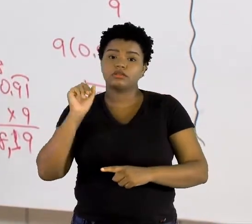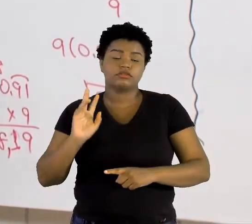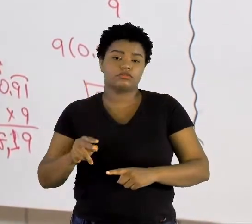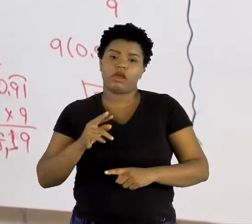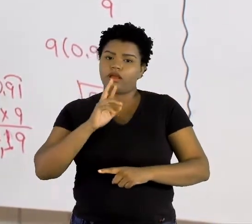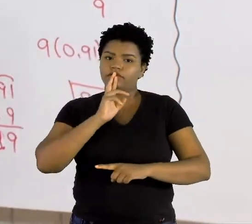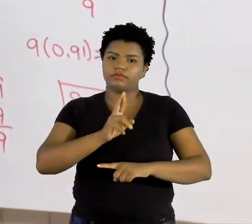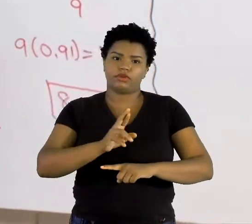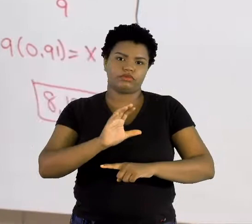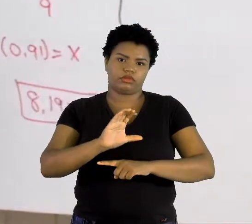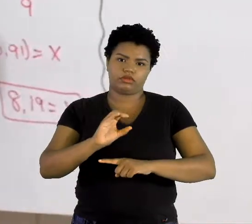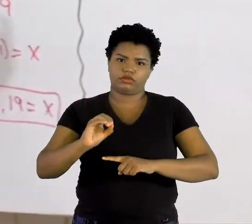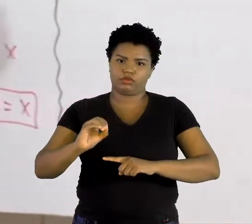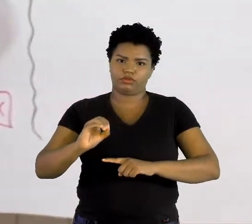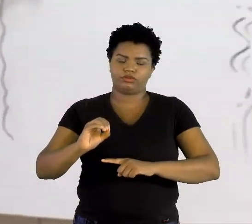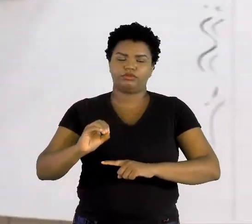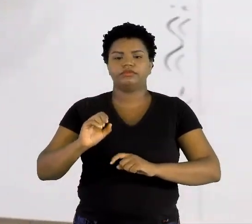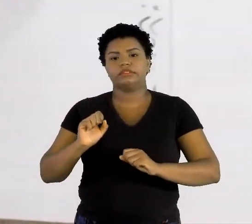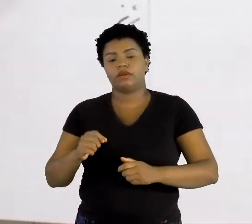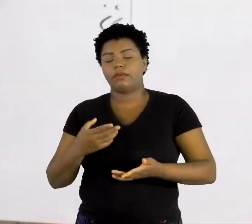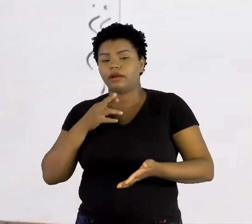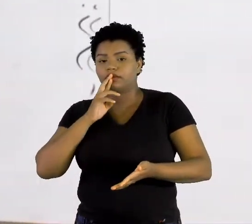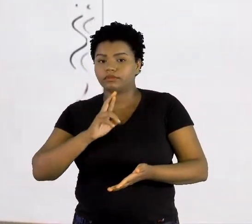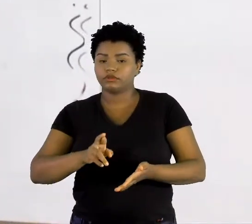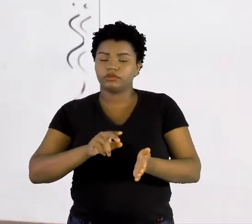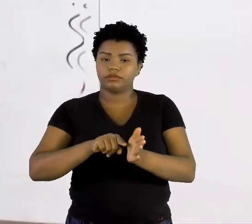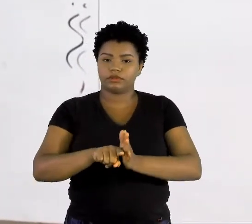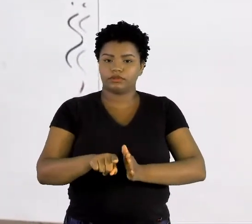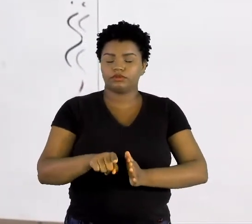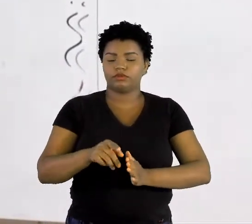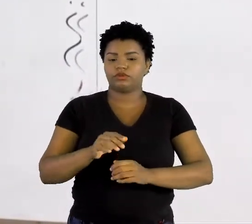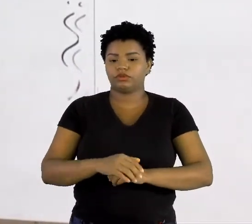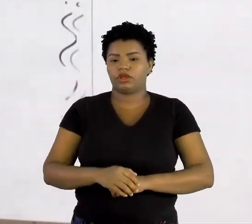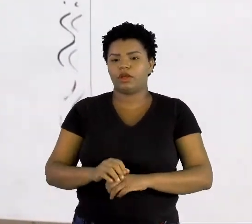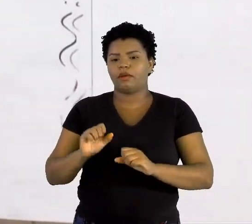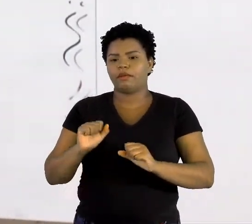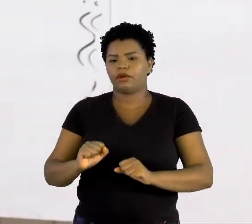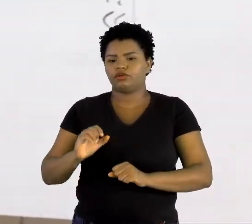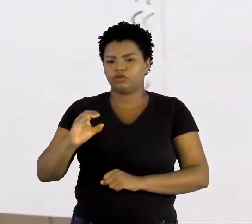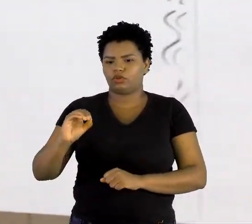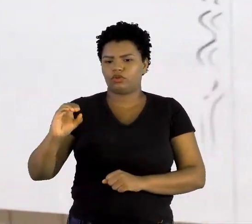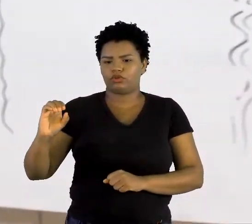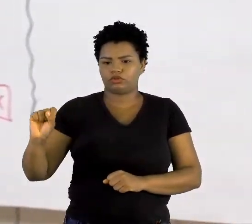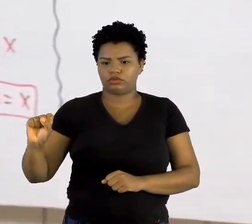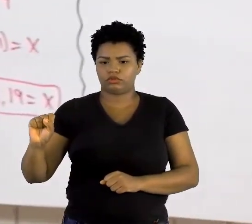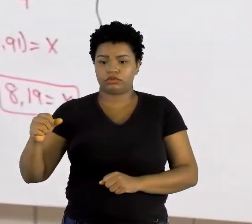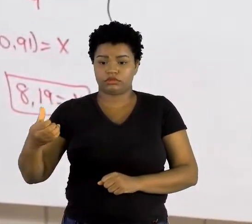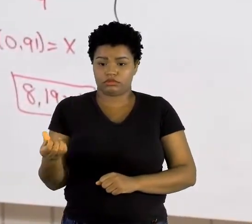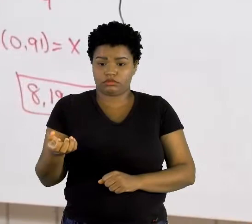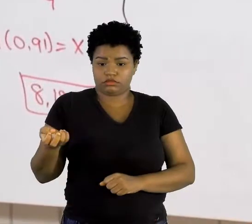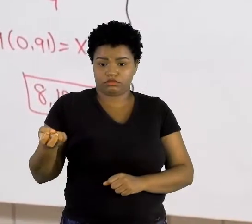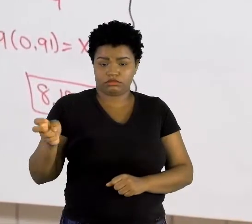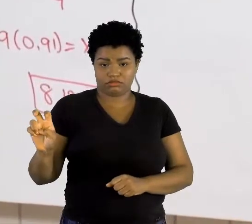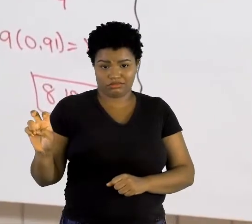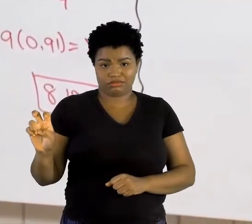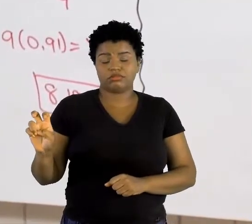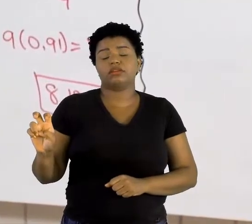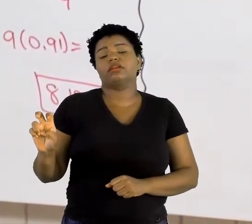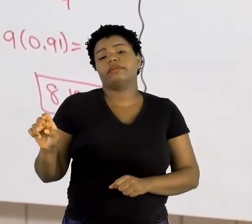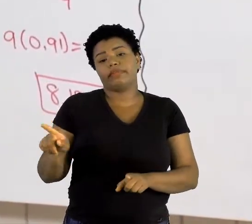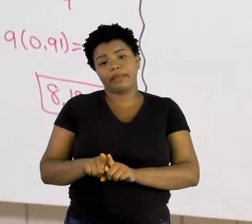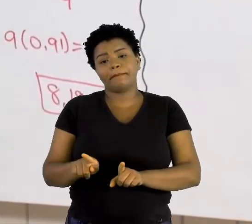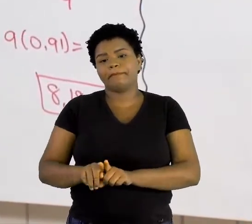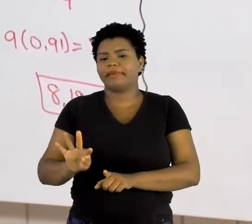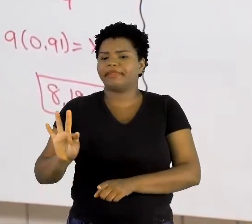aqui, para resolver essa questão, eu poderia usar tanto o cosseno de 65 quanto a tangente de